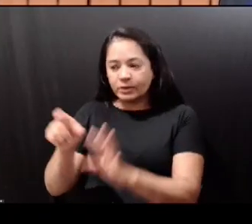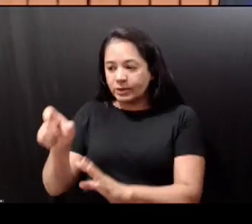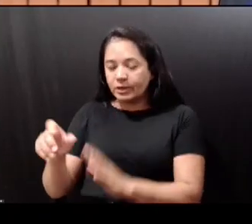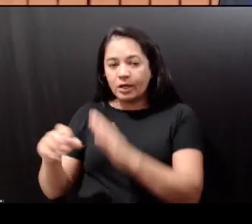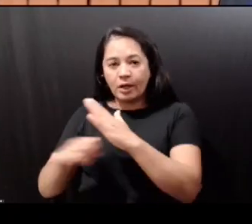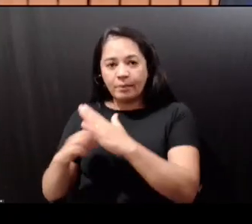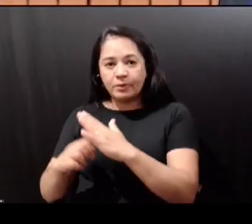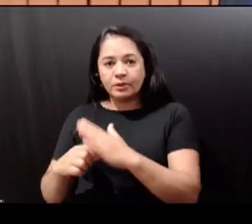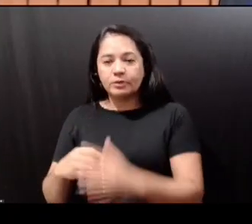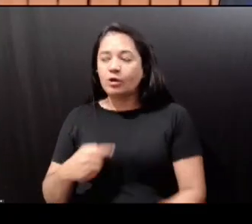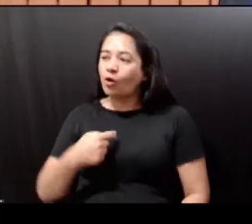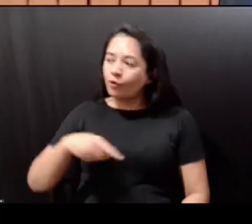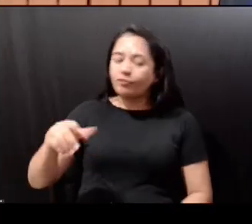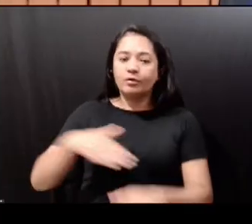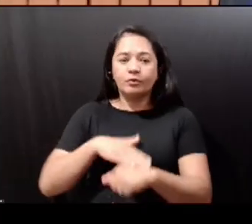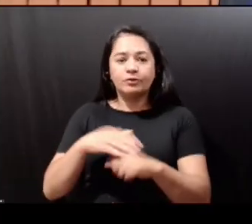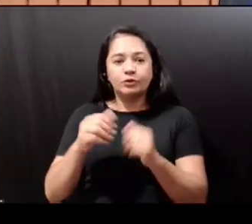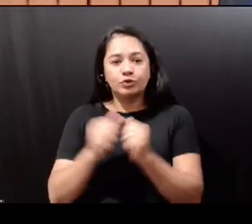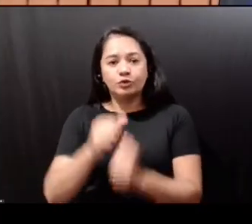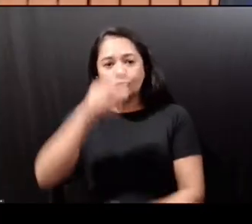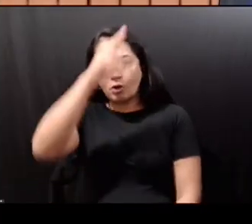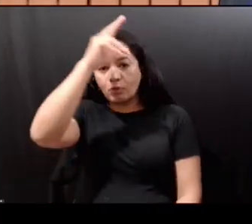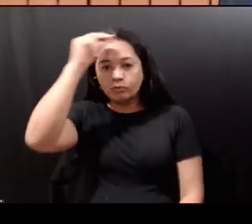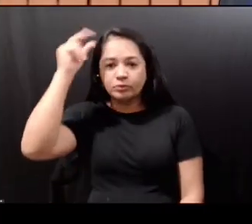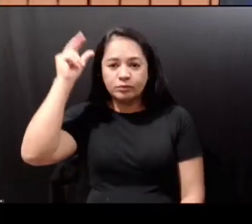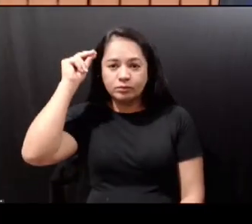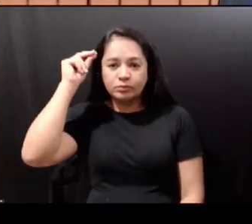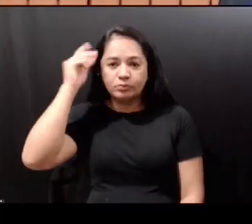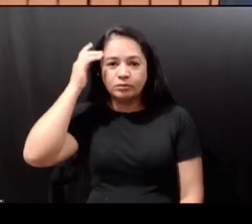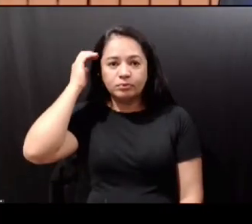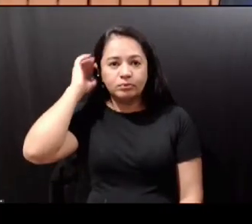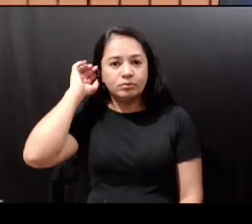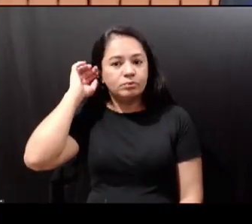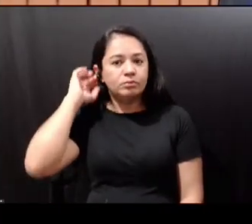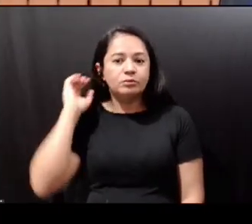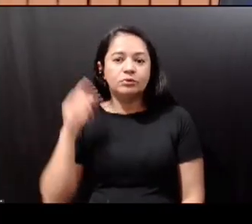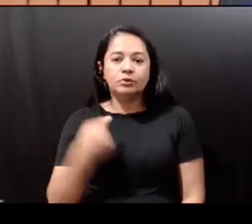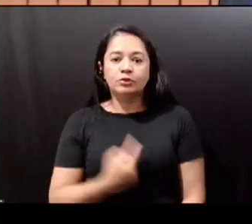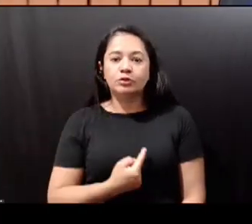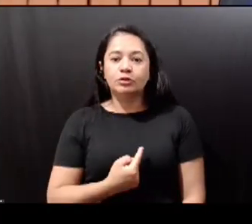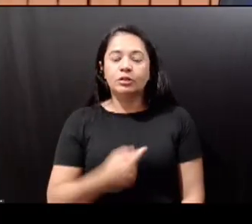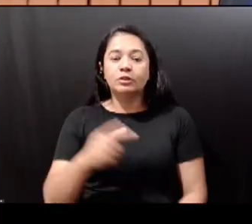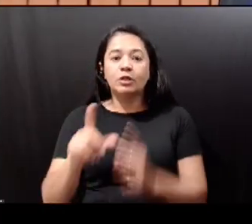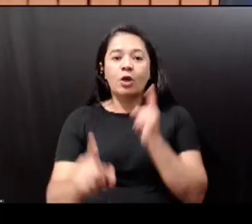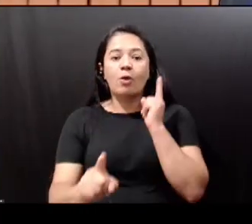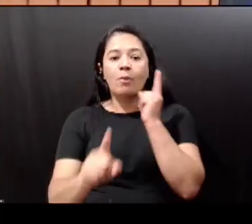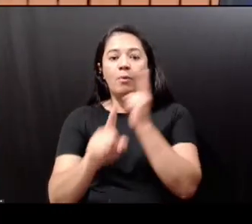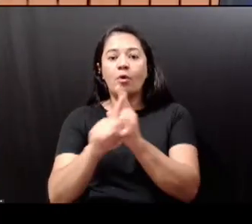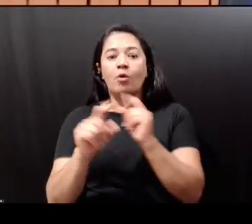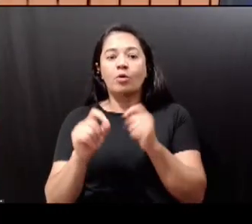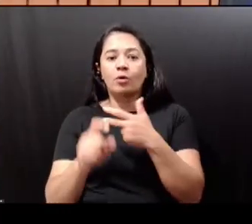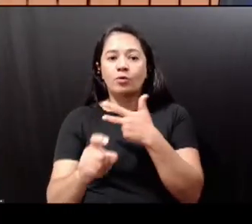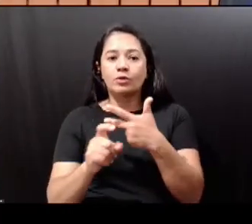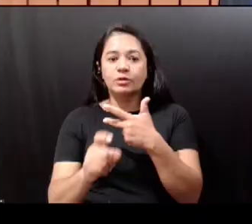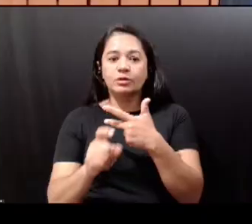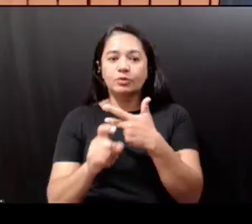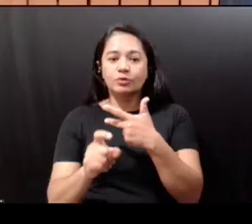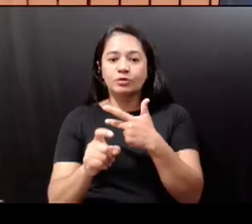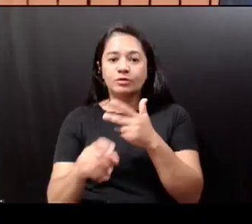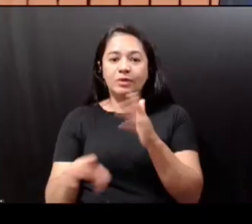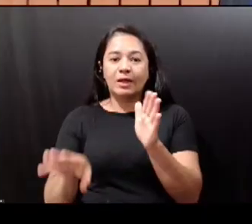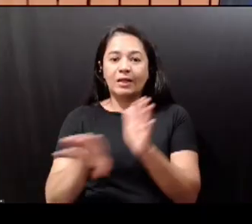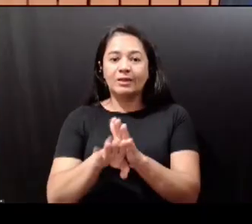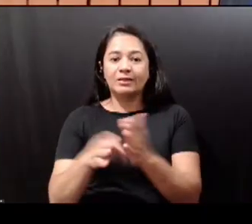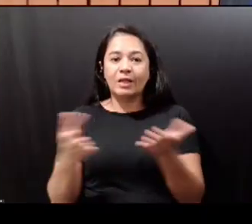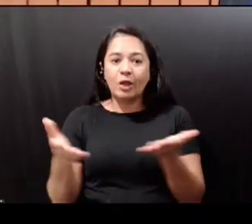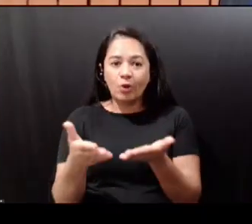prefeito. Quando nós fomos cobrar isso do prefeito, nós descobrimos que o executivo, até hoje, a lei foi aprovada em 2023,